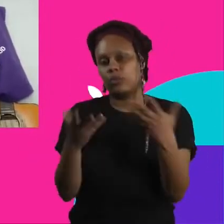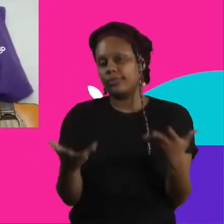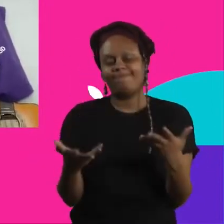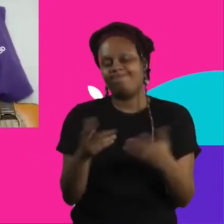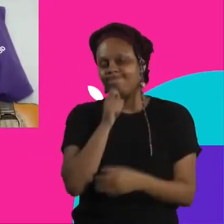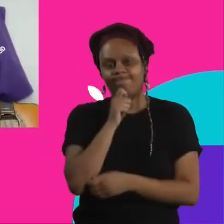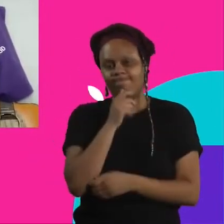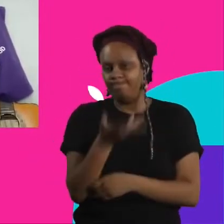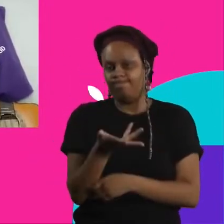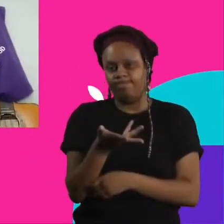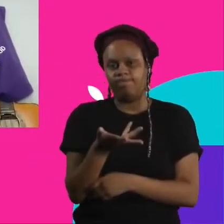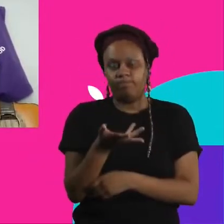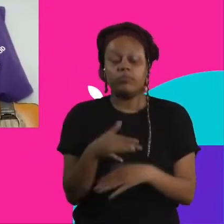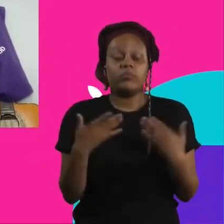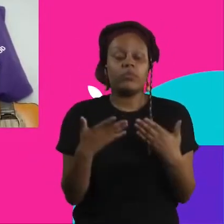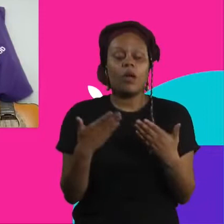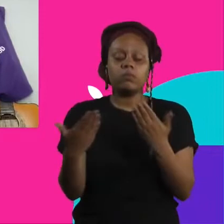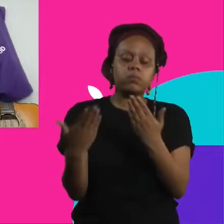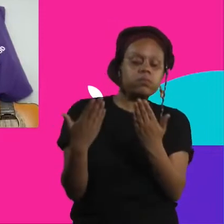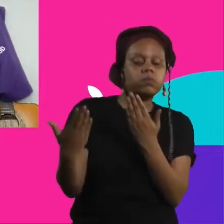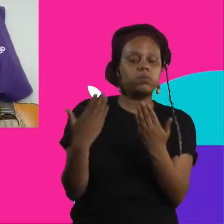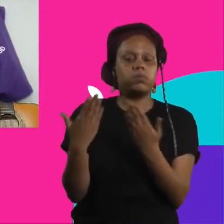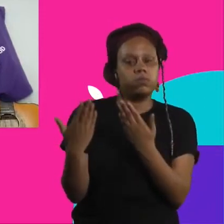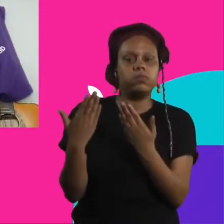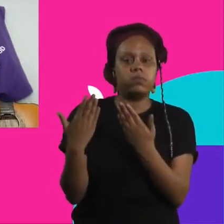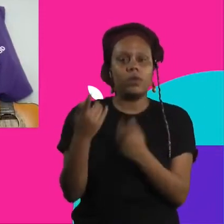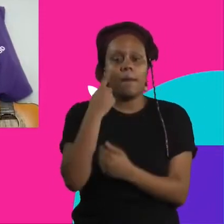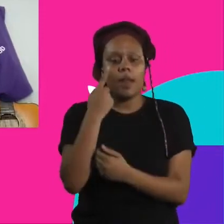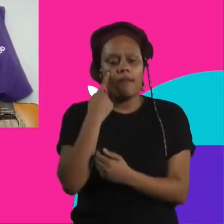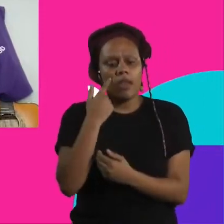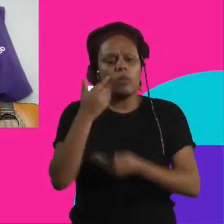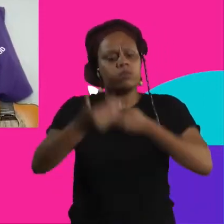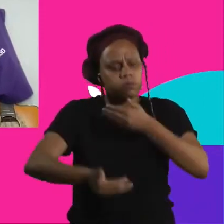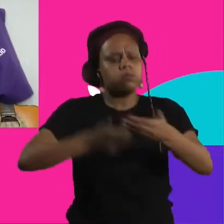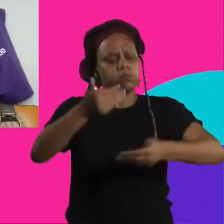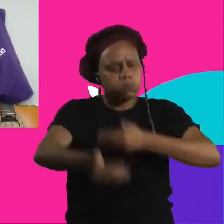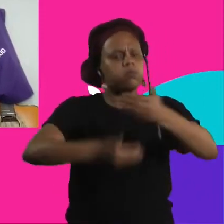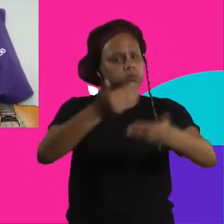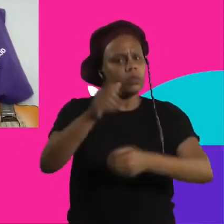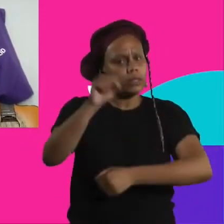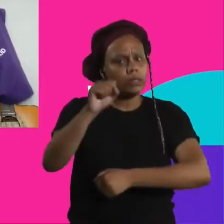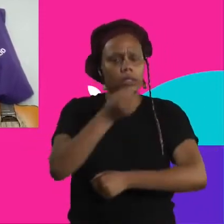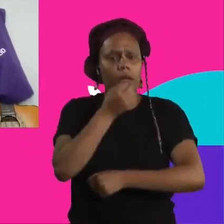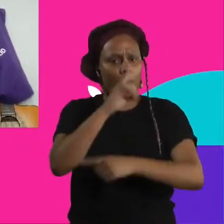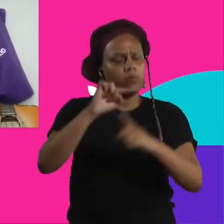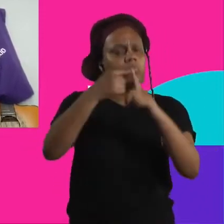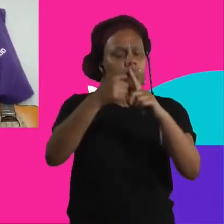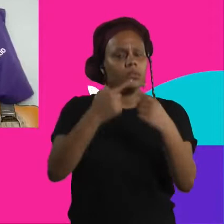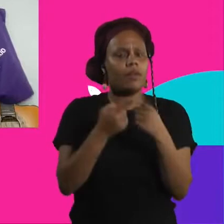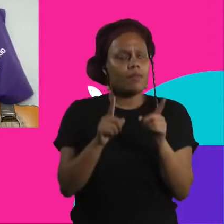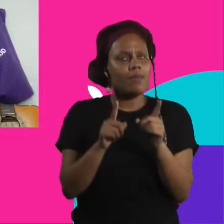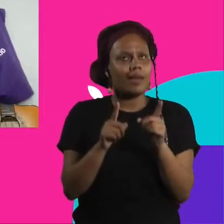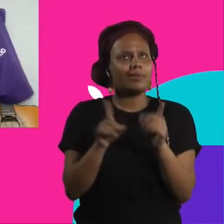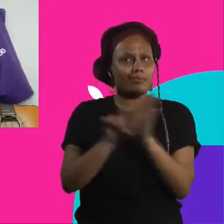gosto sempre de trazer esse paralelo, né? Apesar de avanços significativos na tecnologia, né? Sempre trago essa pergunta,